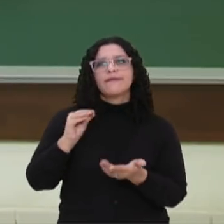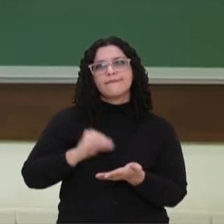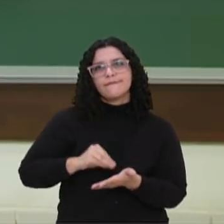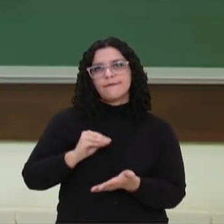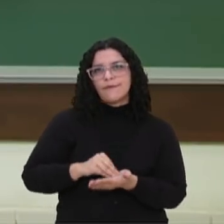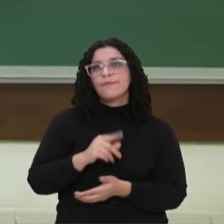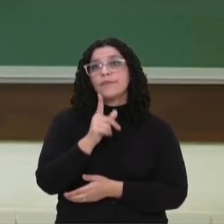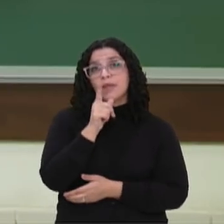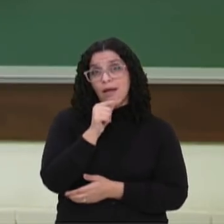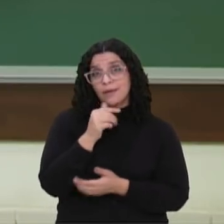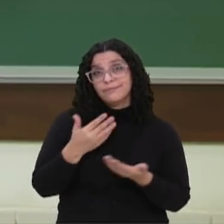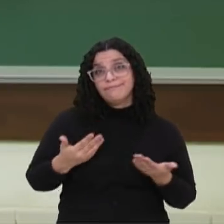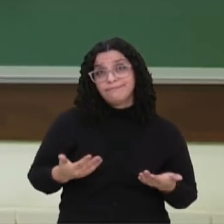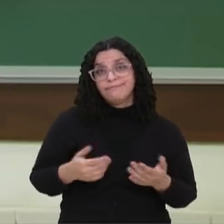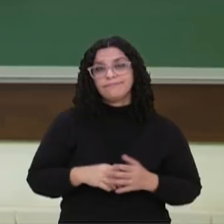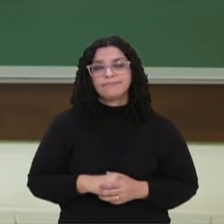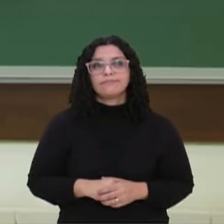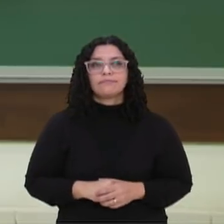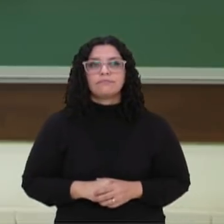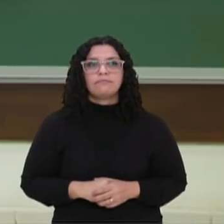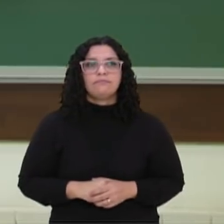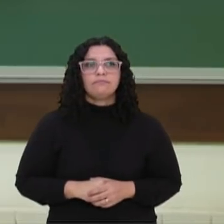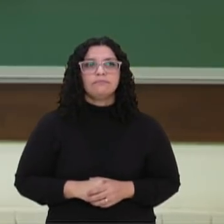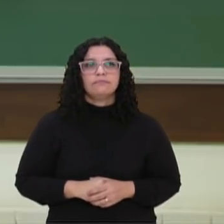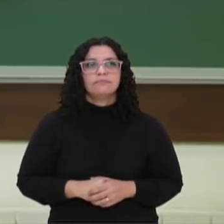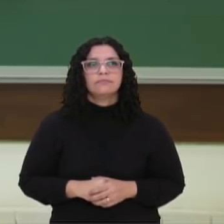de água, ok?